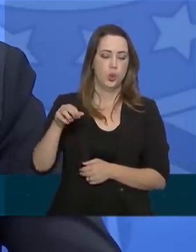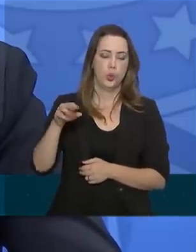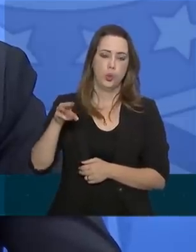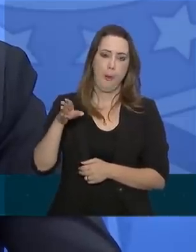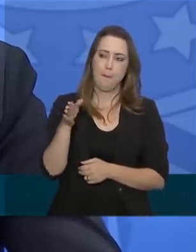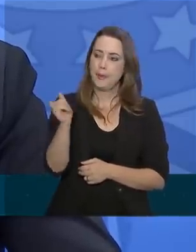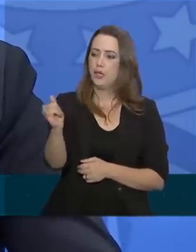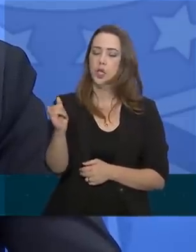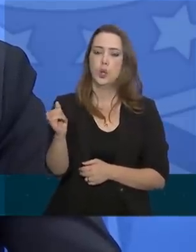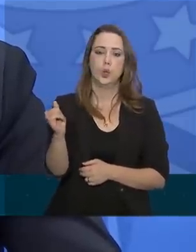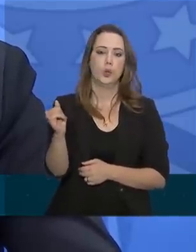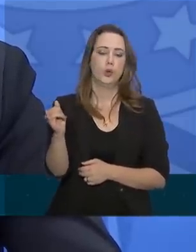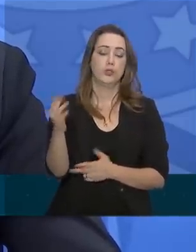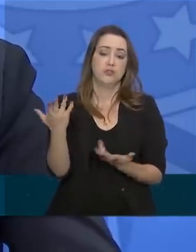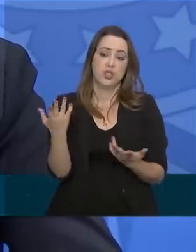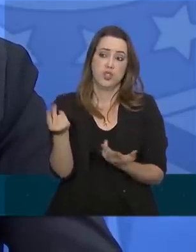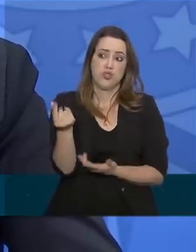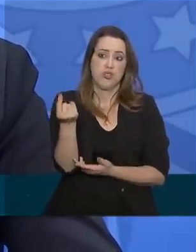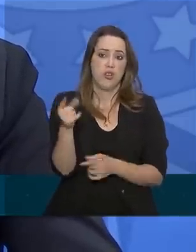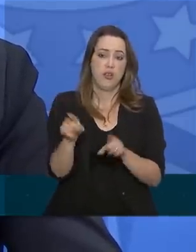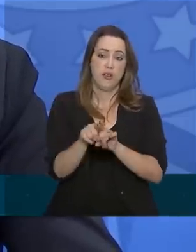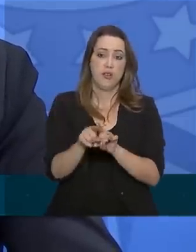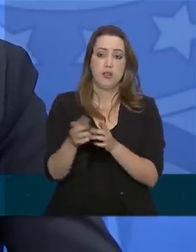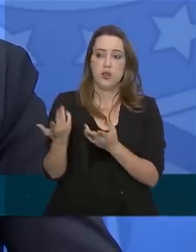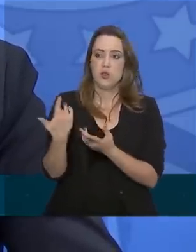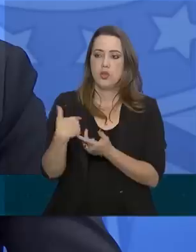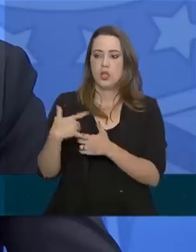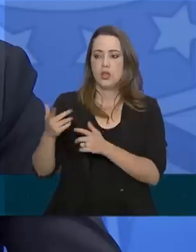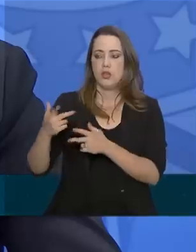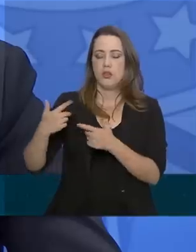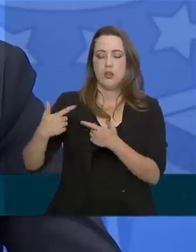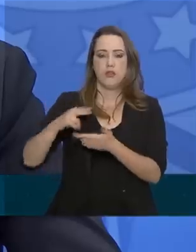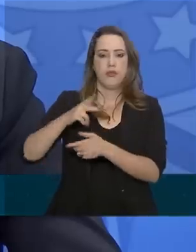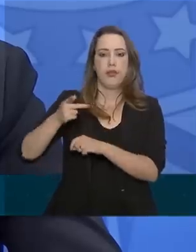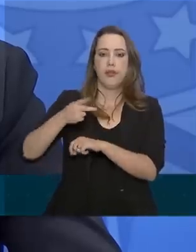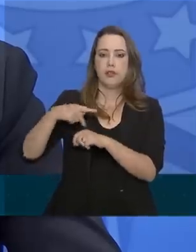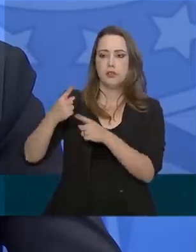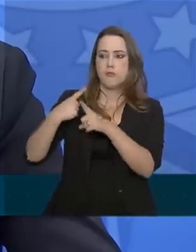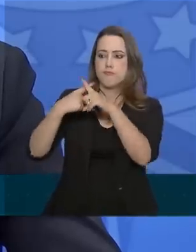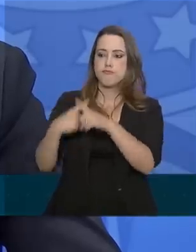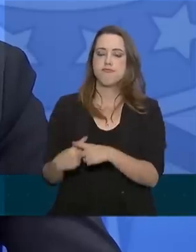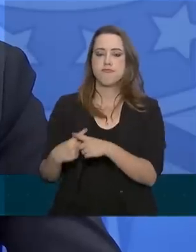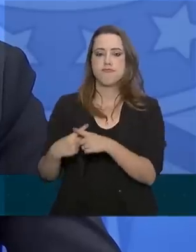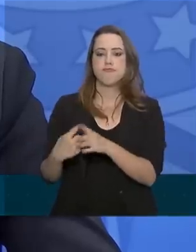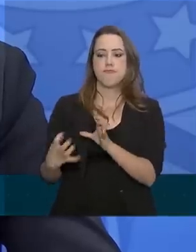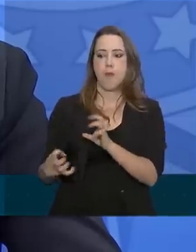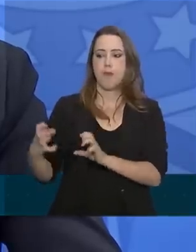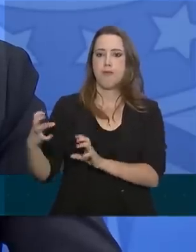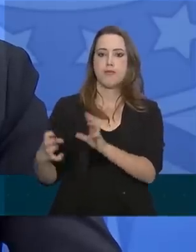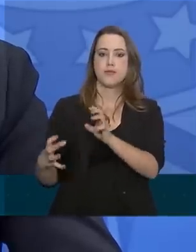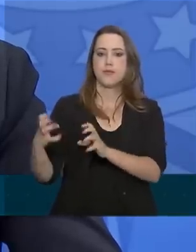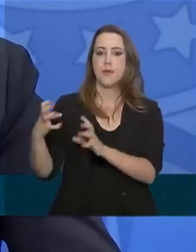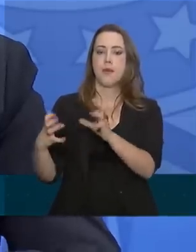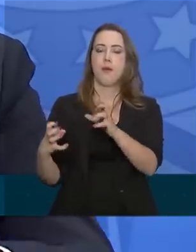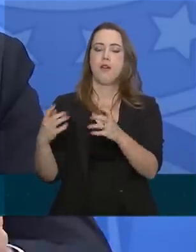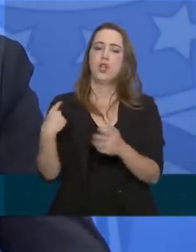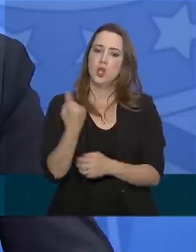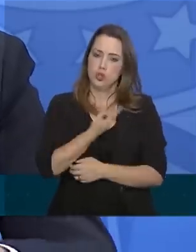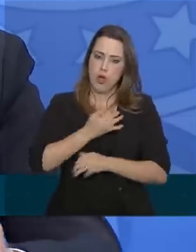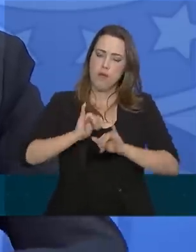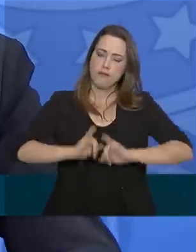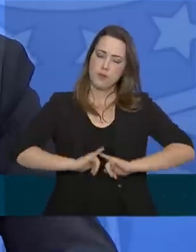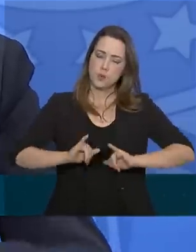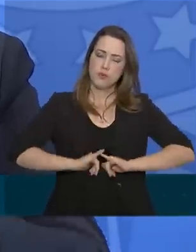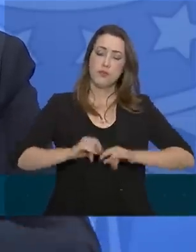comercial o que está em jogo e fora e nós vamos sofrer como nós temos um